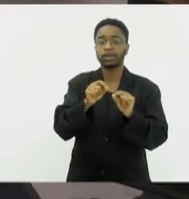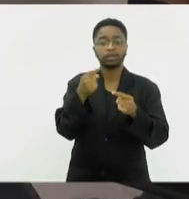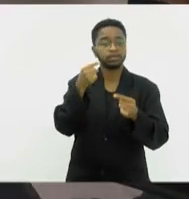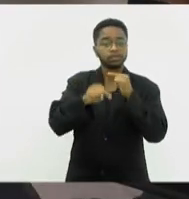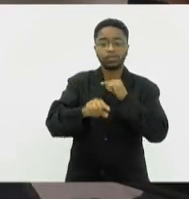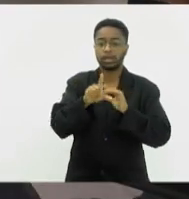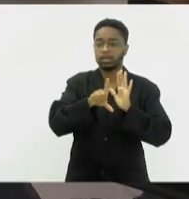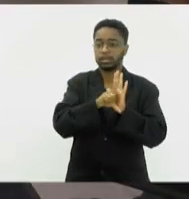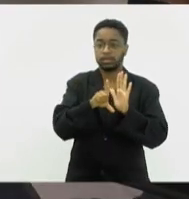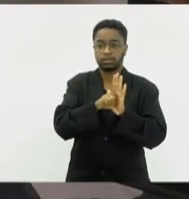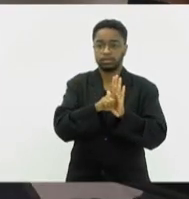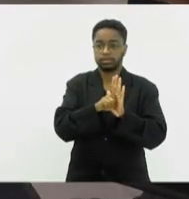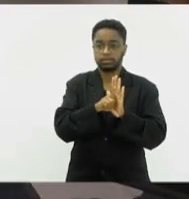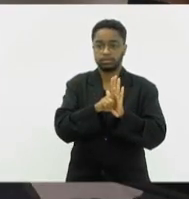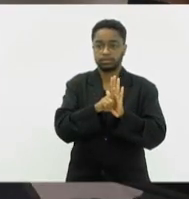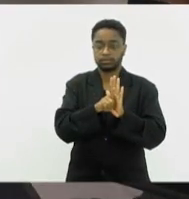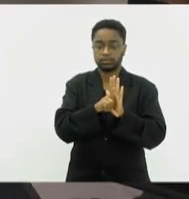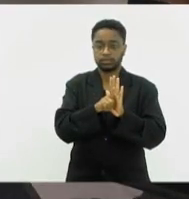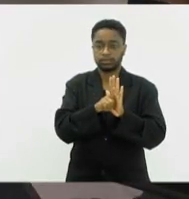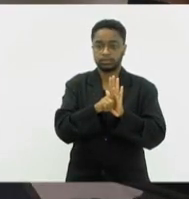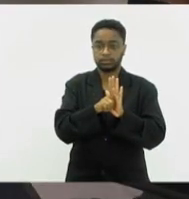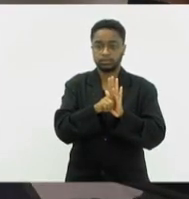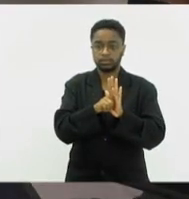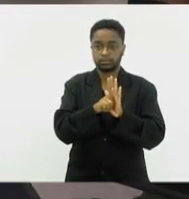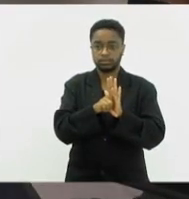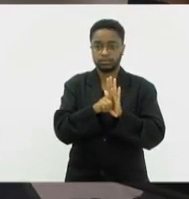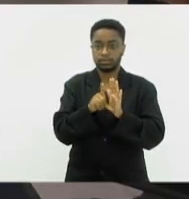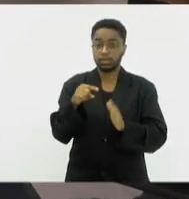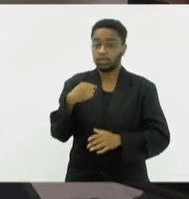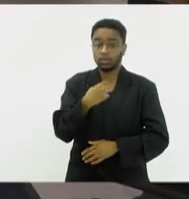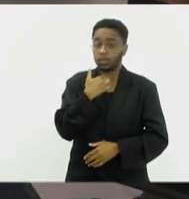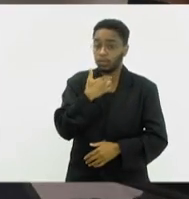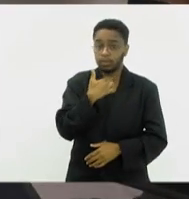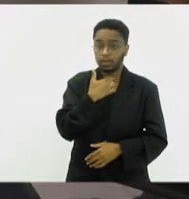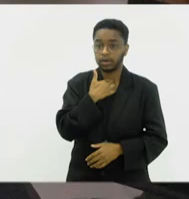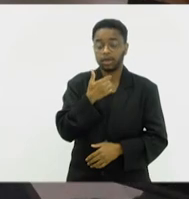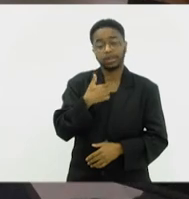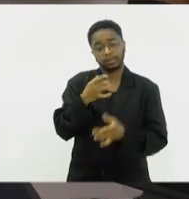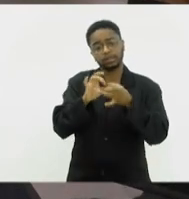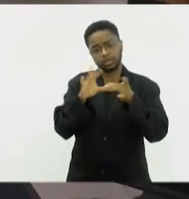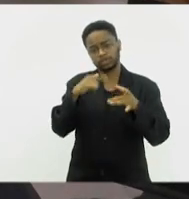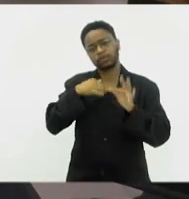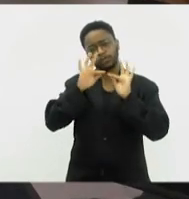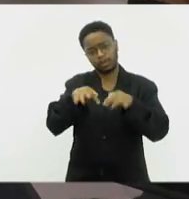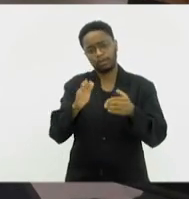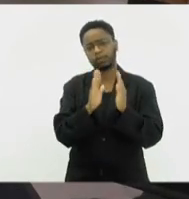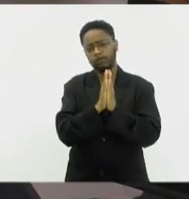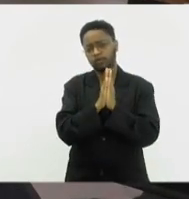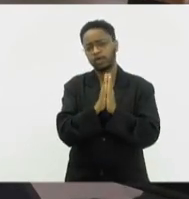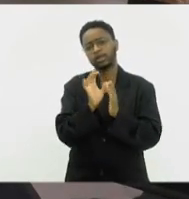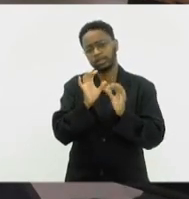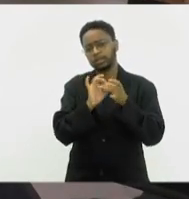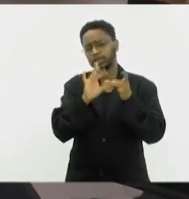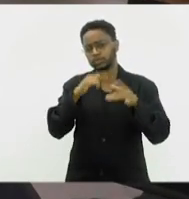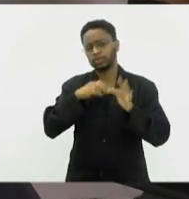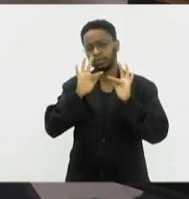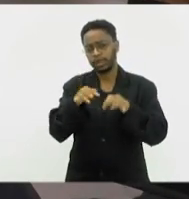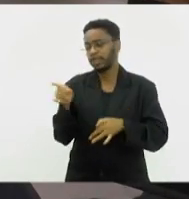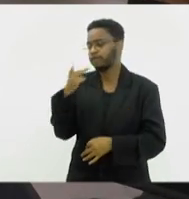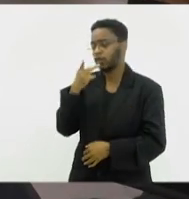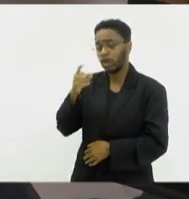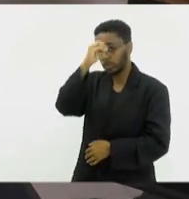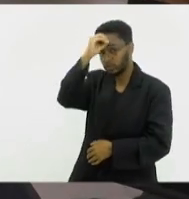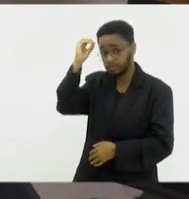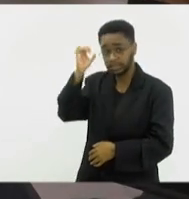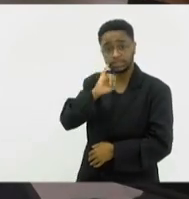segundo o nosso CNJ. Não pode. Se é legal, só, de, é ilegal. Só deixa terminar, ele deputado, é por favor. Ele só deixa terminar. É, se ele é